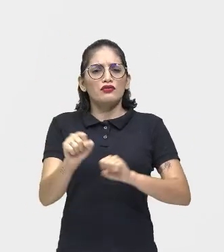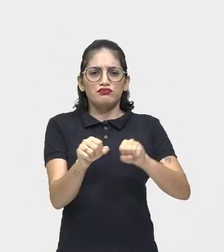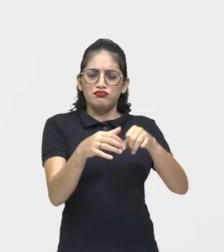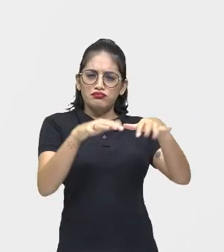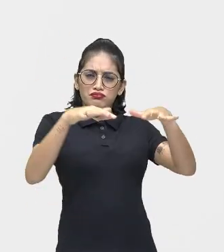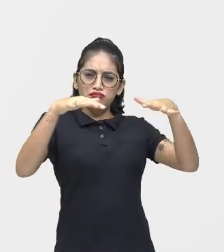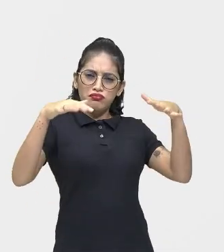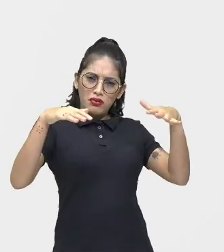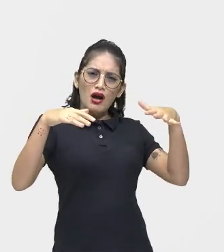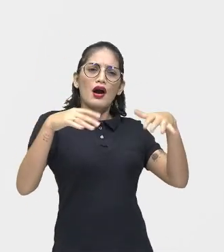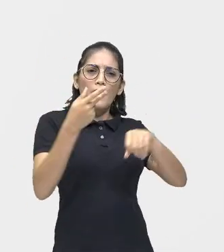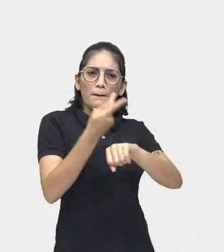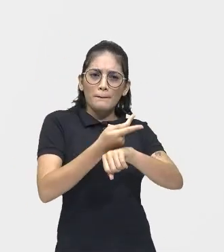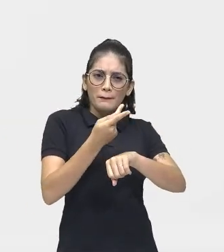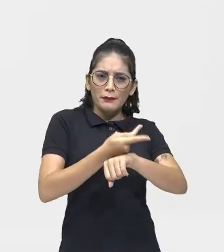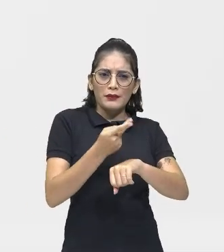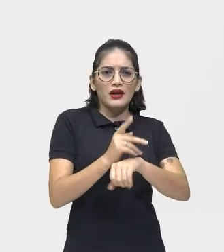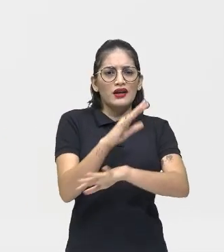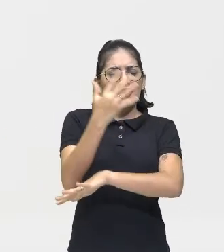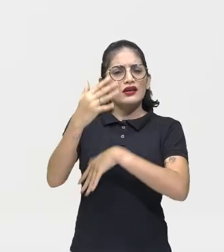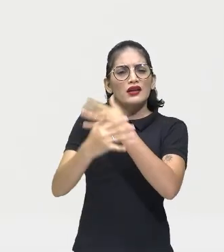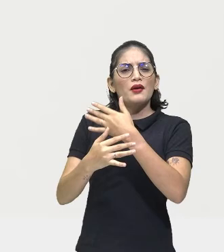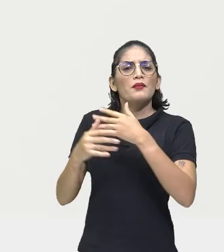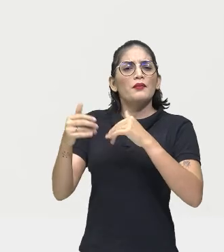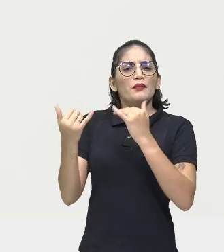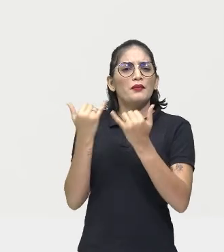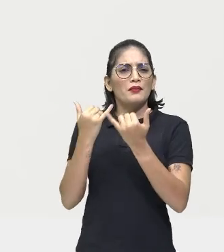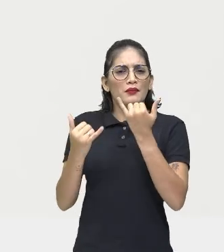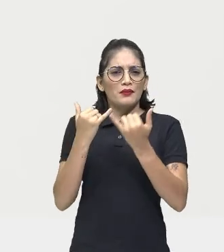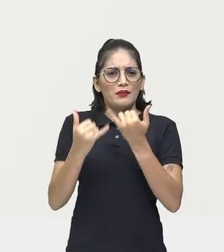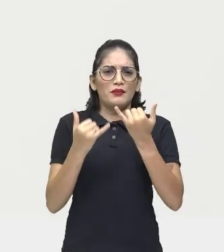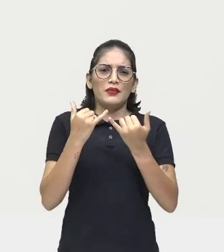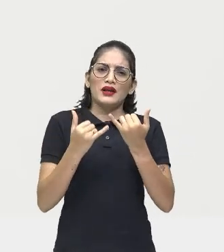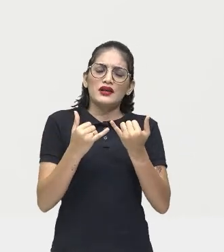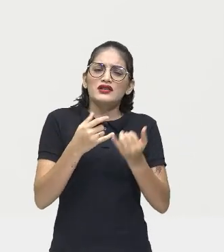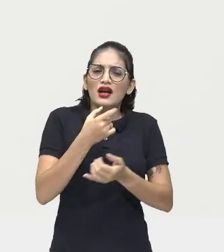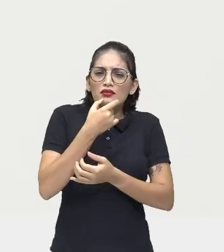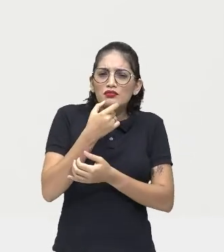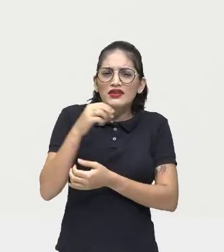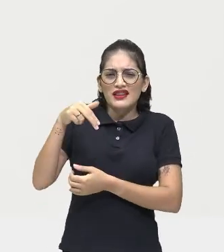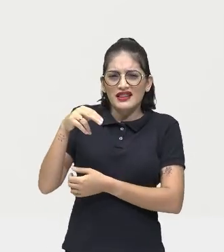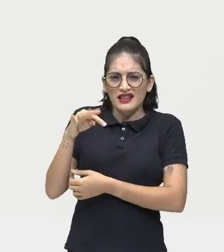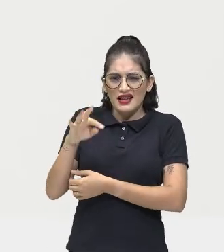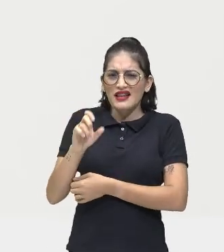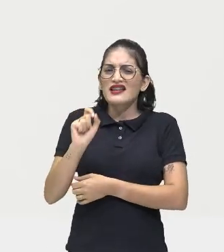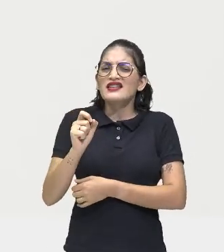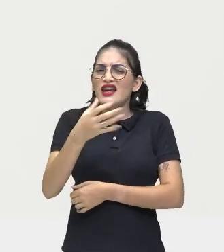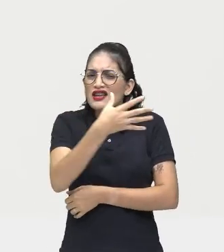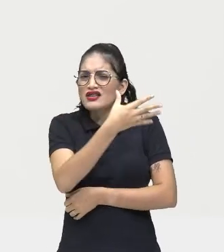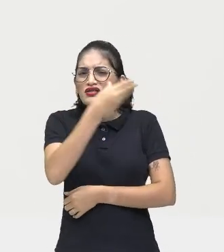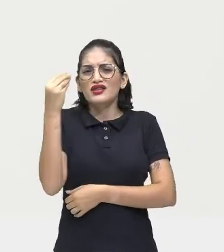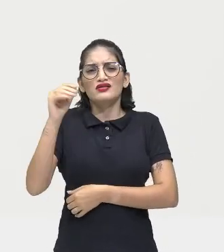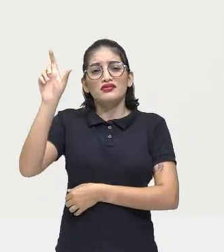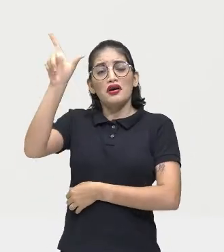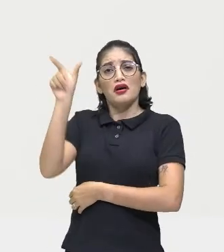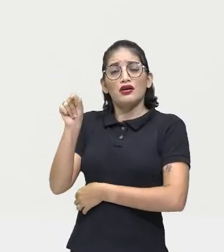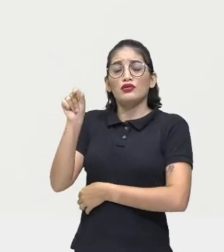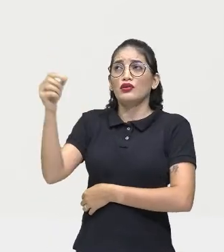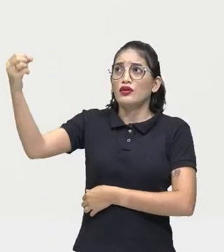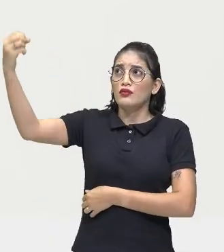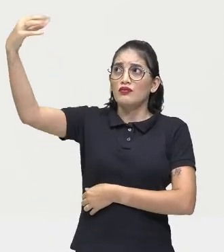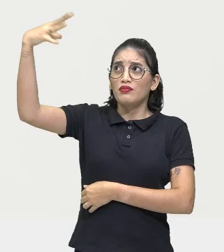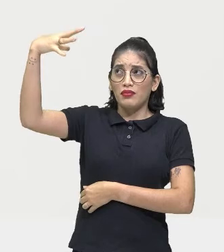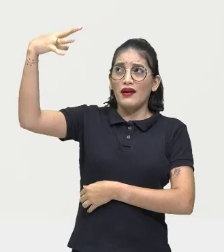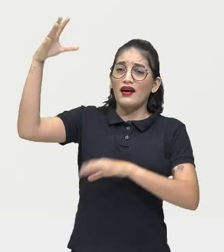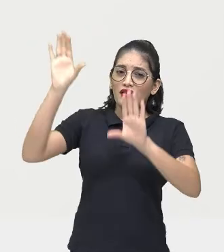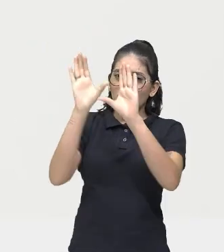na mata a lua parece um biscoito de nata. Quem será que esqueceu a lua acesa no céu? Então, poema,